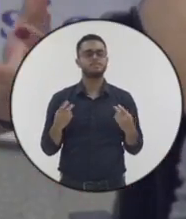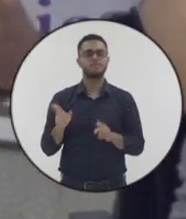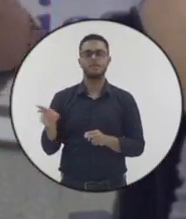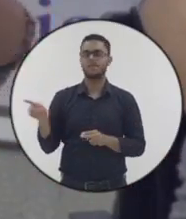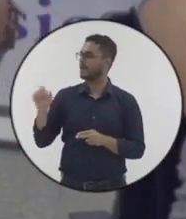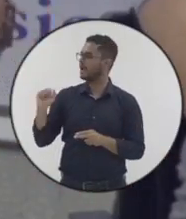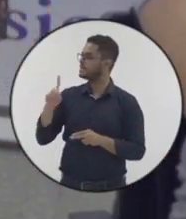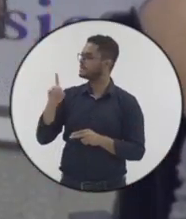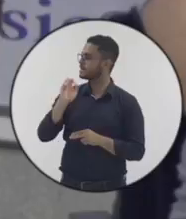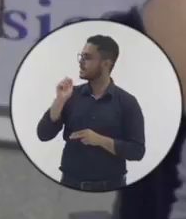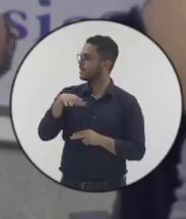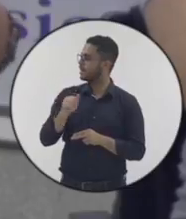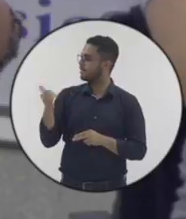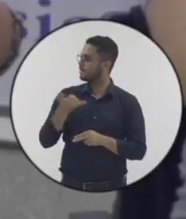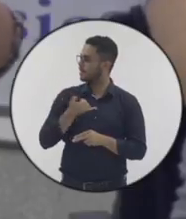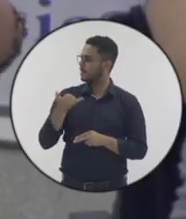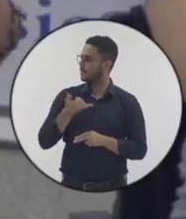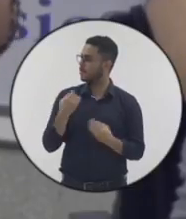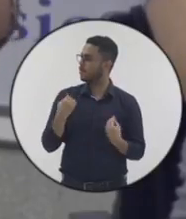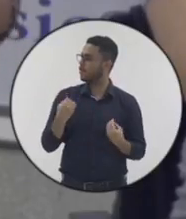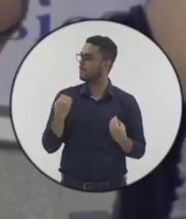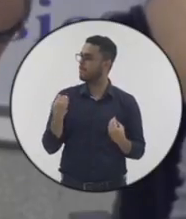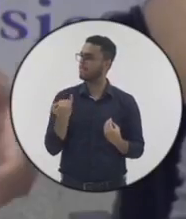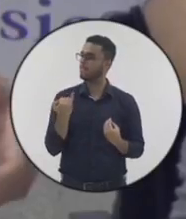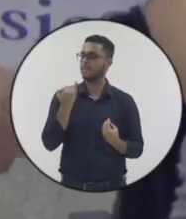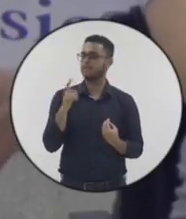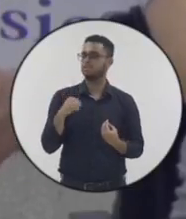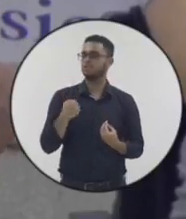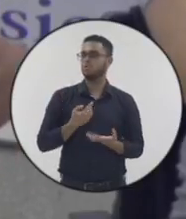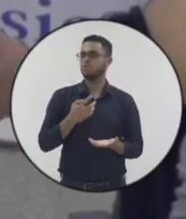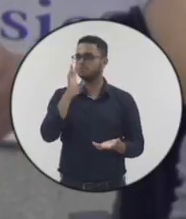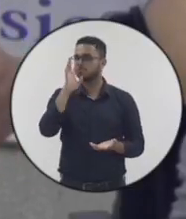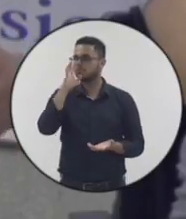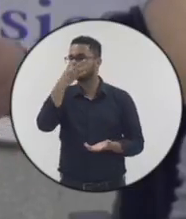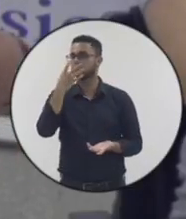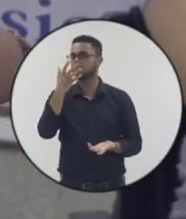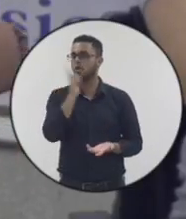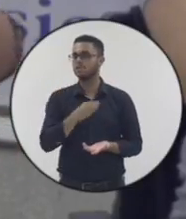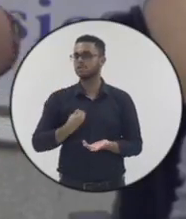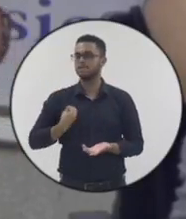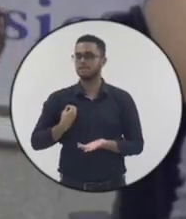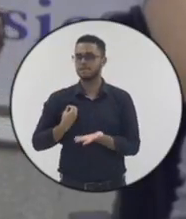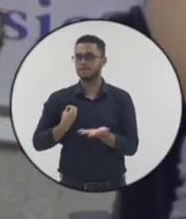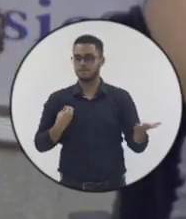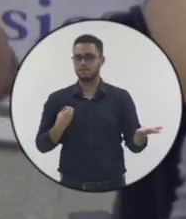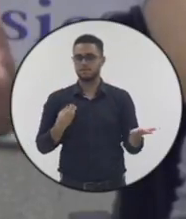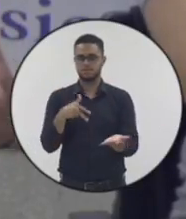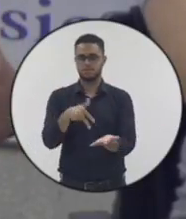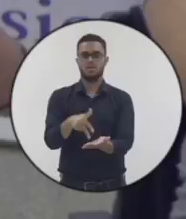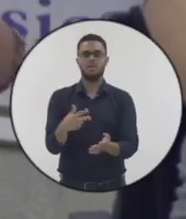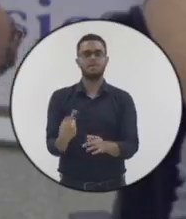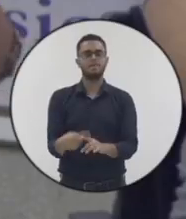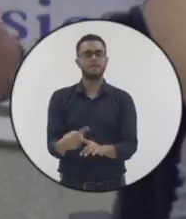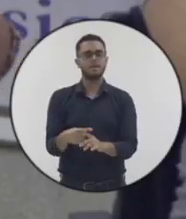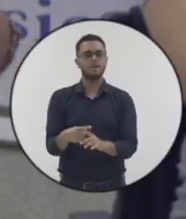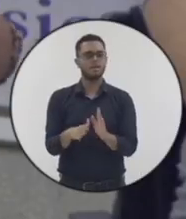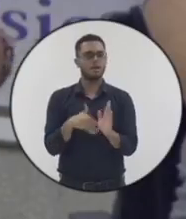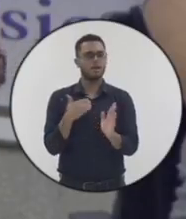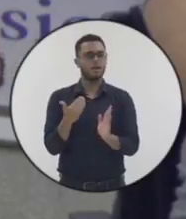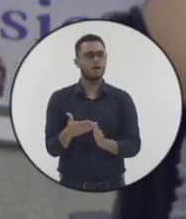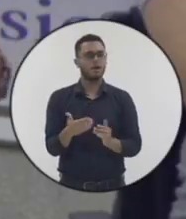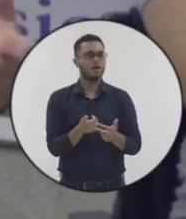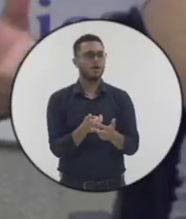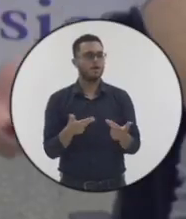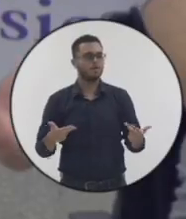Adriana, a nossa questão de resistência para estar nesses espaços, né? Porque tudo que versa